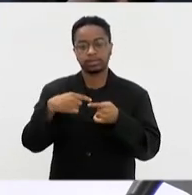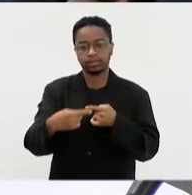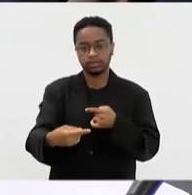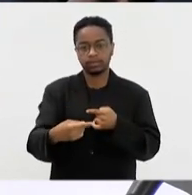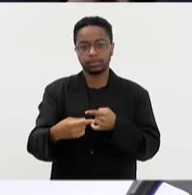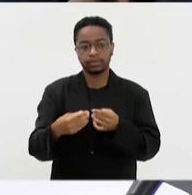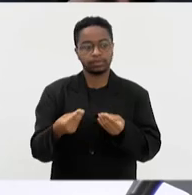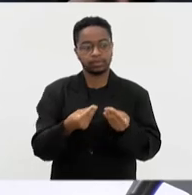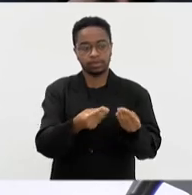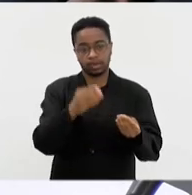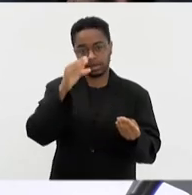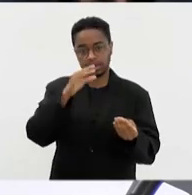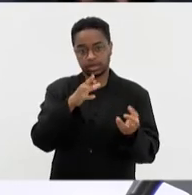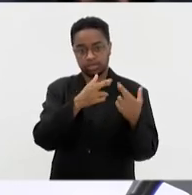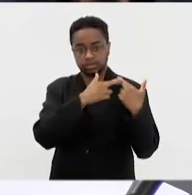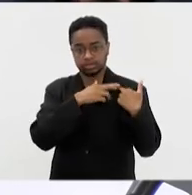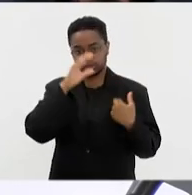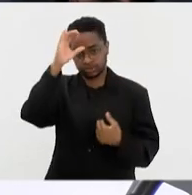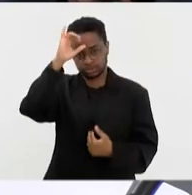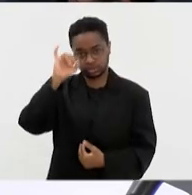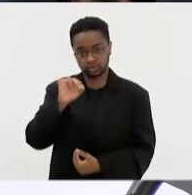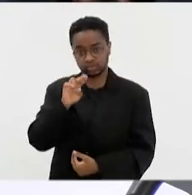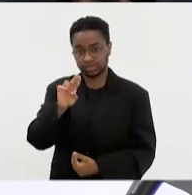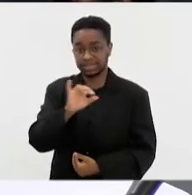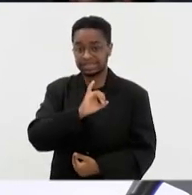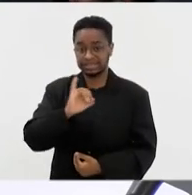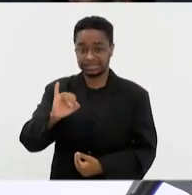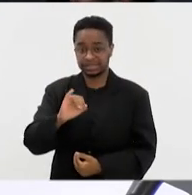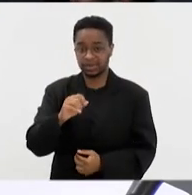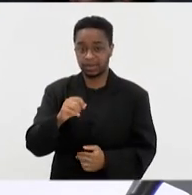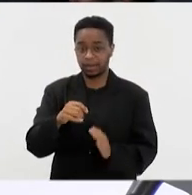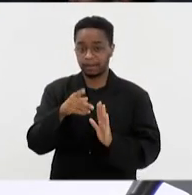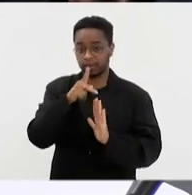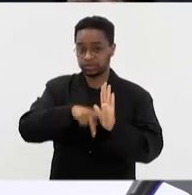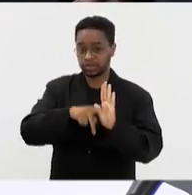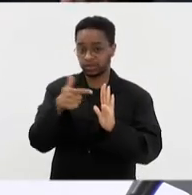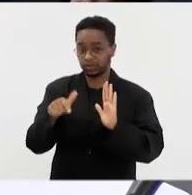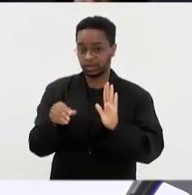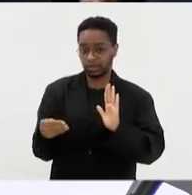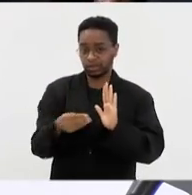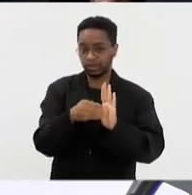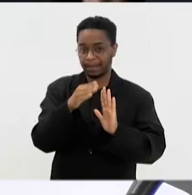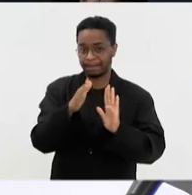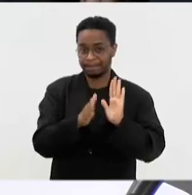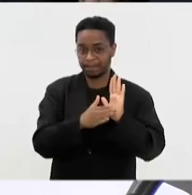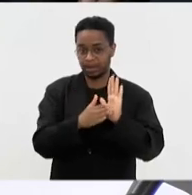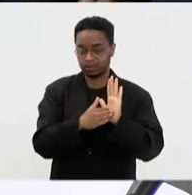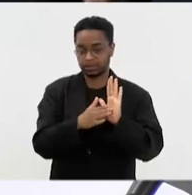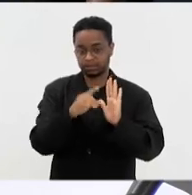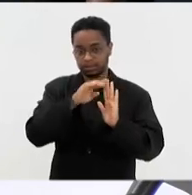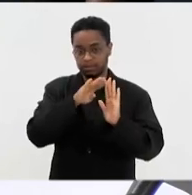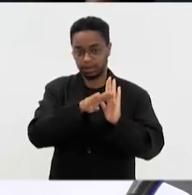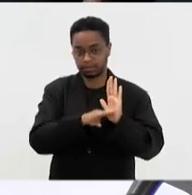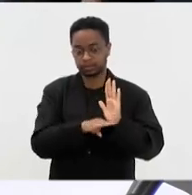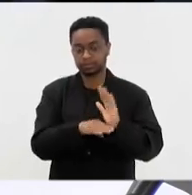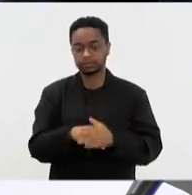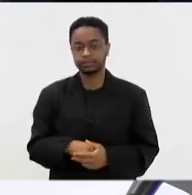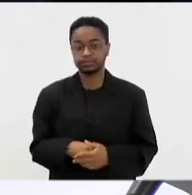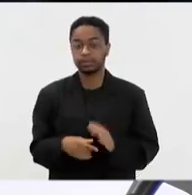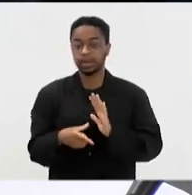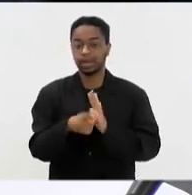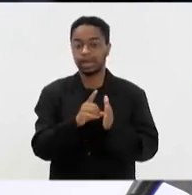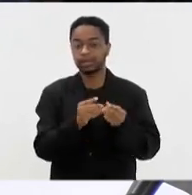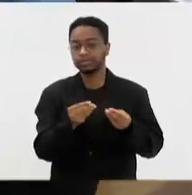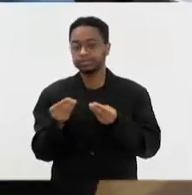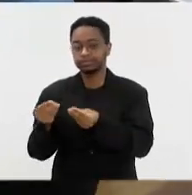Tia Ju caso nossos projetos no mês de março não estejam em pauta. Né? Muito obrigado. Antes de passar para a Tia